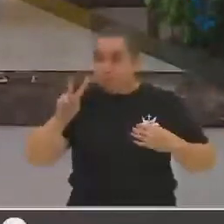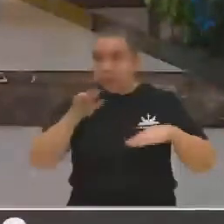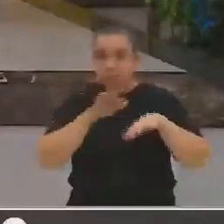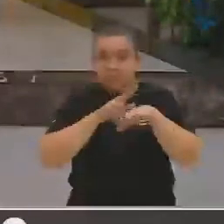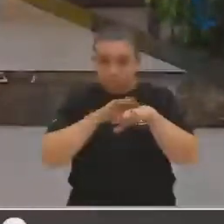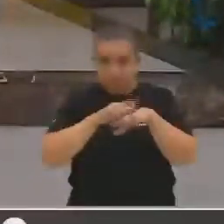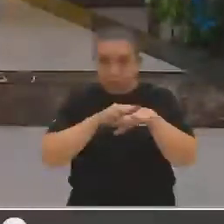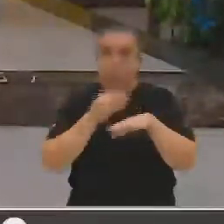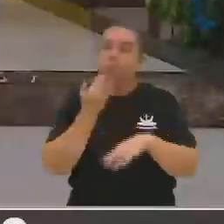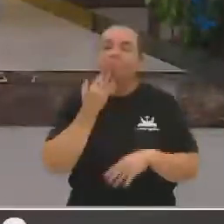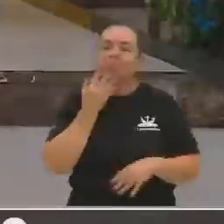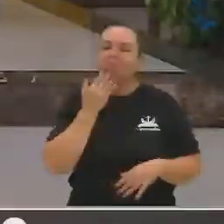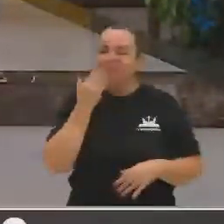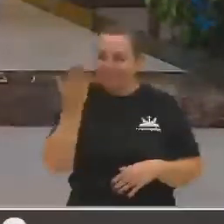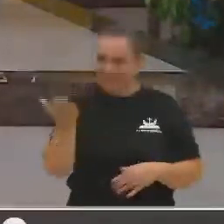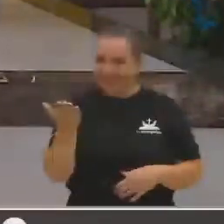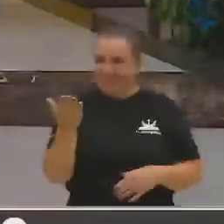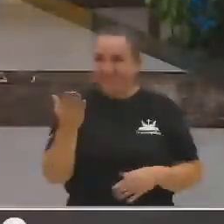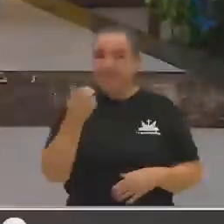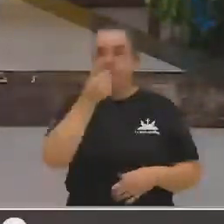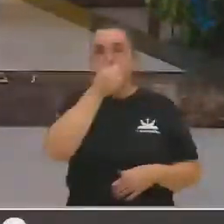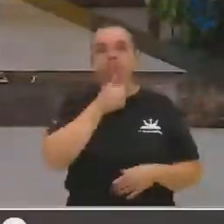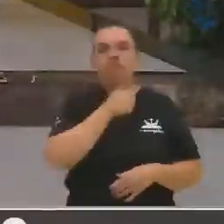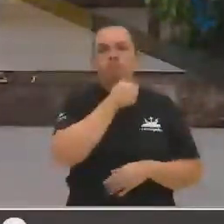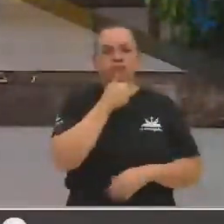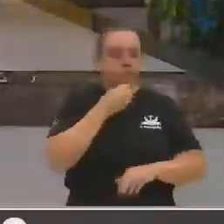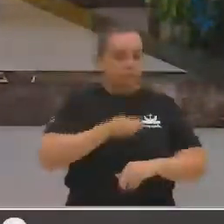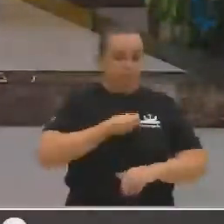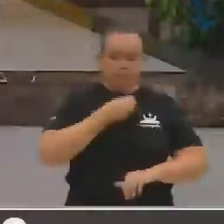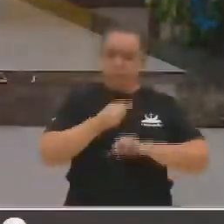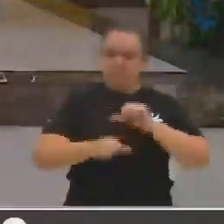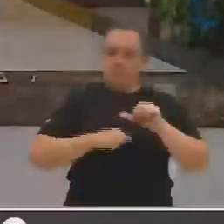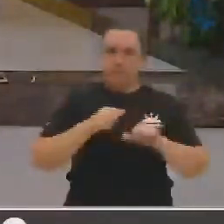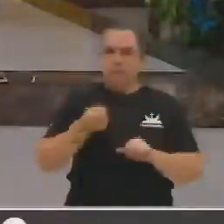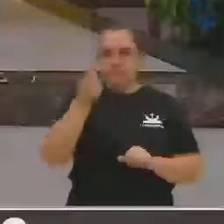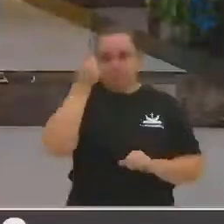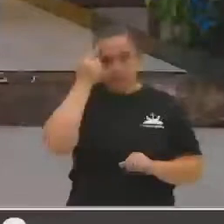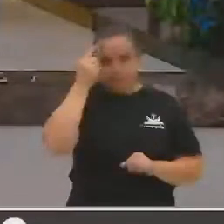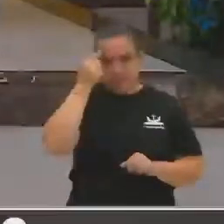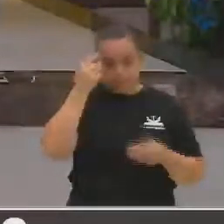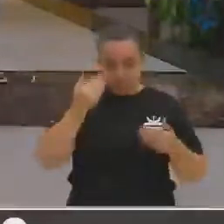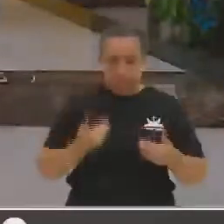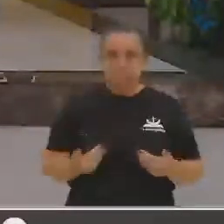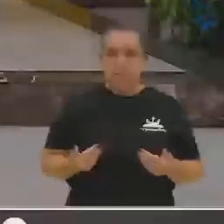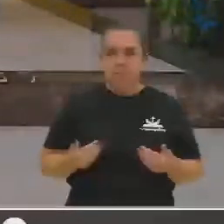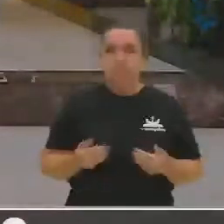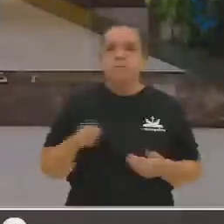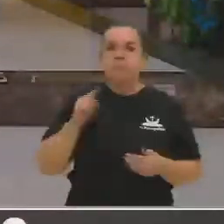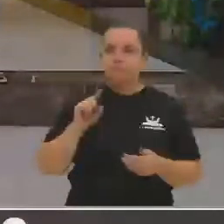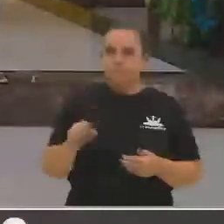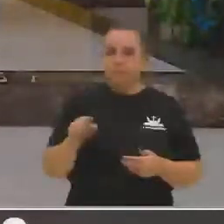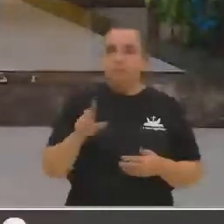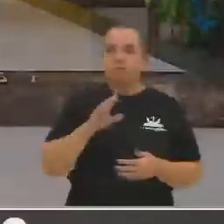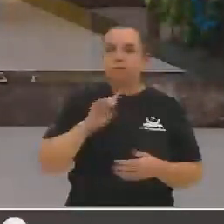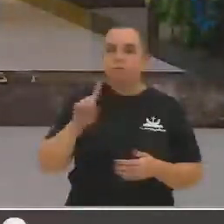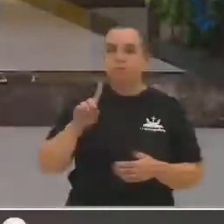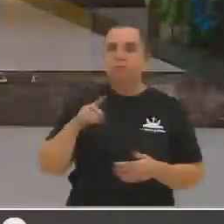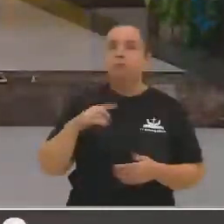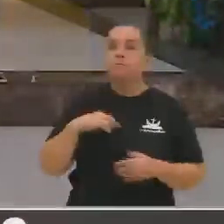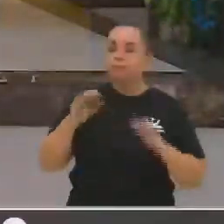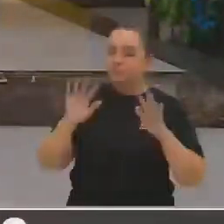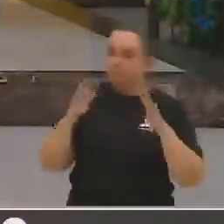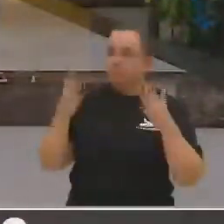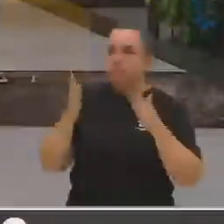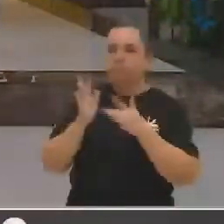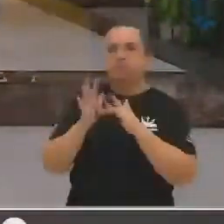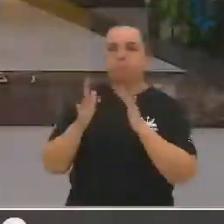nos inspira penitência, mudança de vida, eu pensar, nesse Natal eu vou dar uma festa para